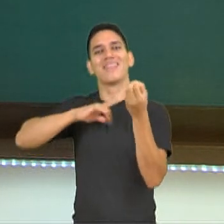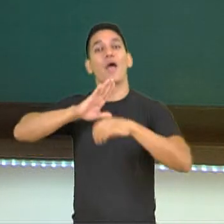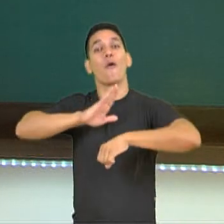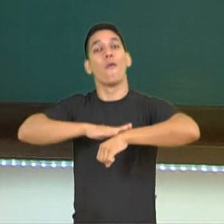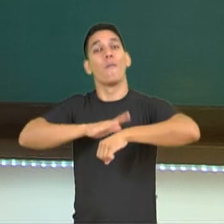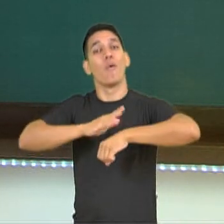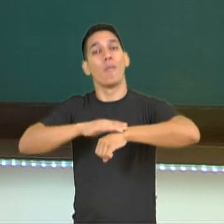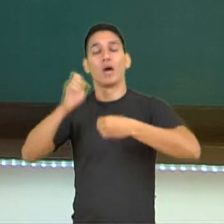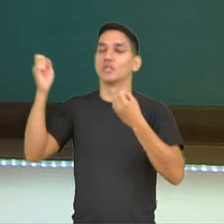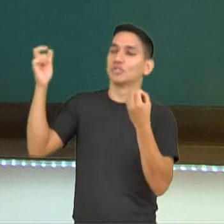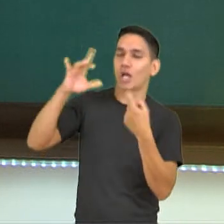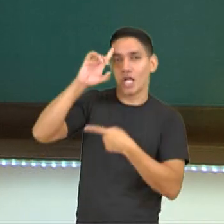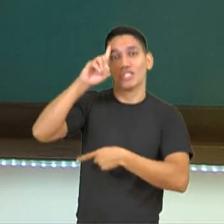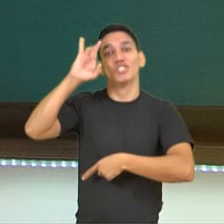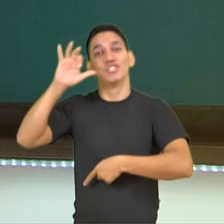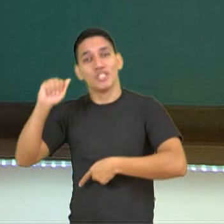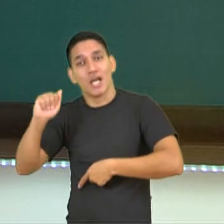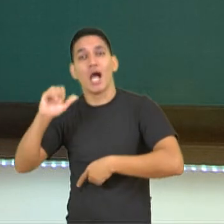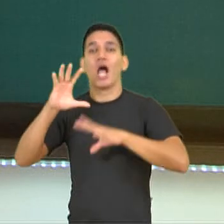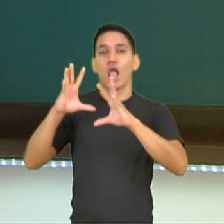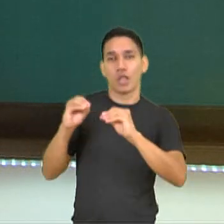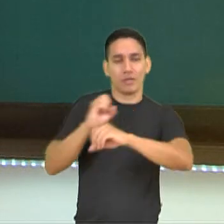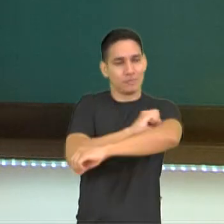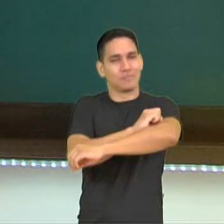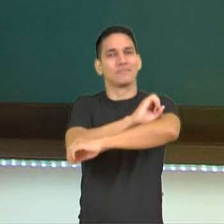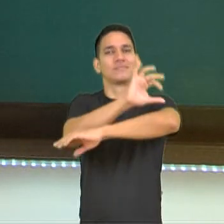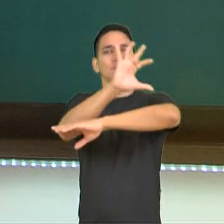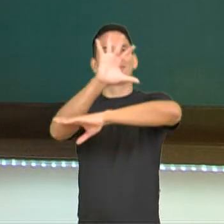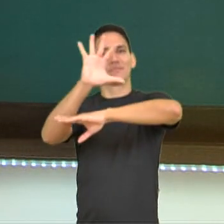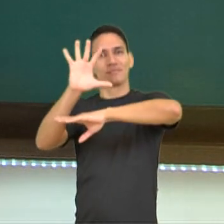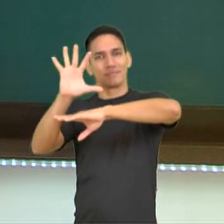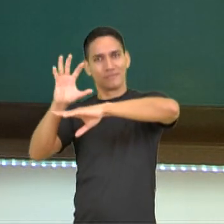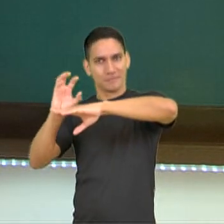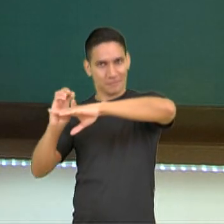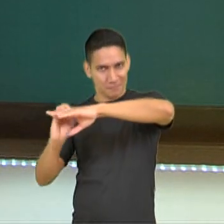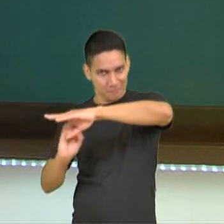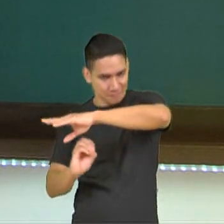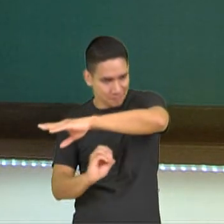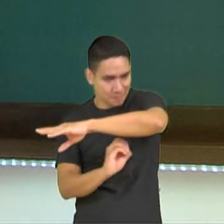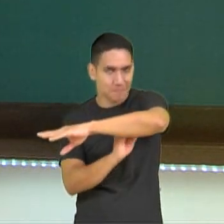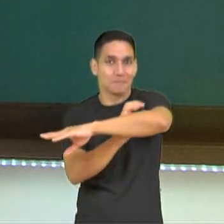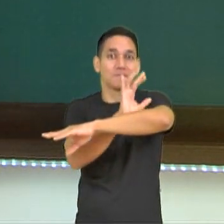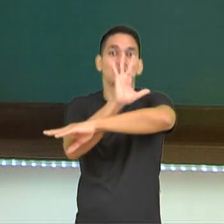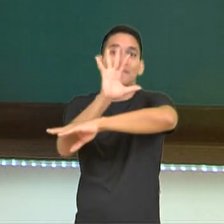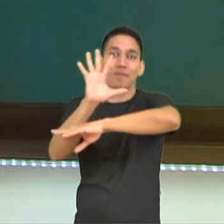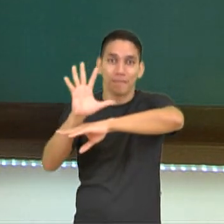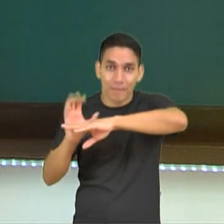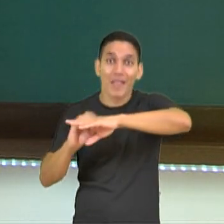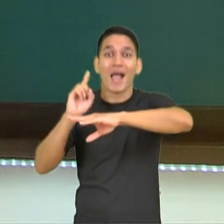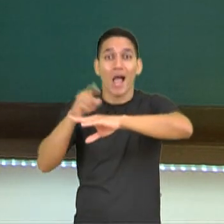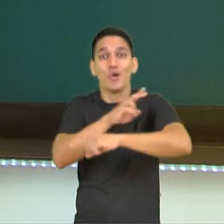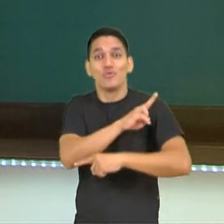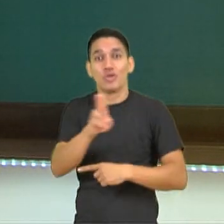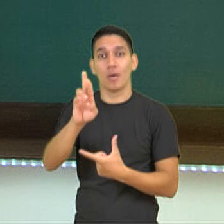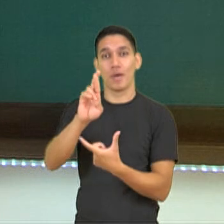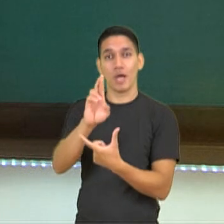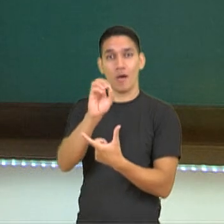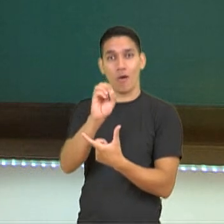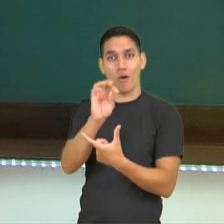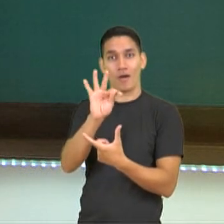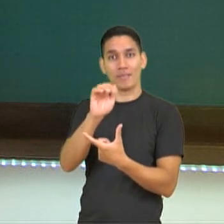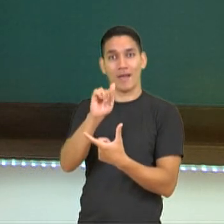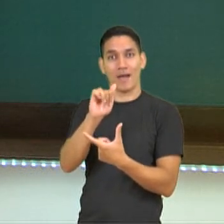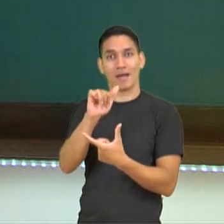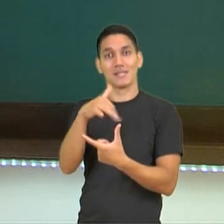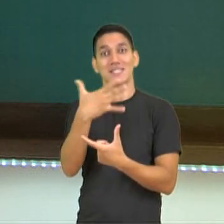vai estabelecer o dia e a noite. Então, já estamos falando do movimento de rotação,